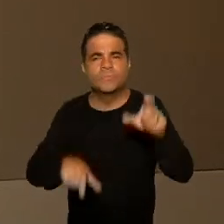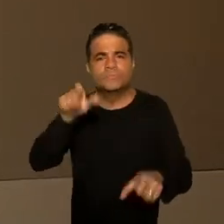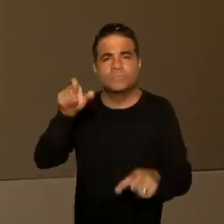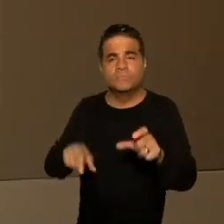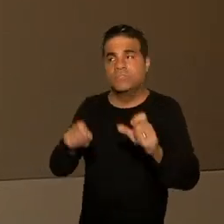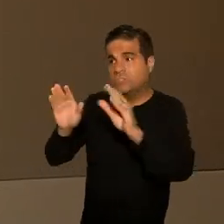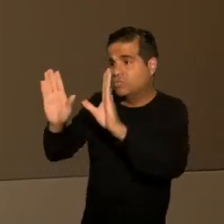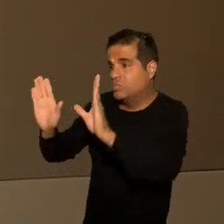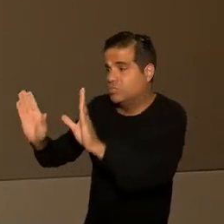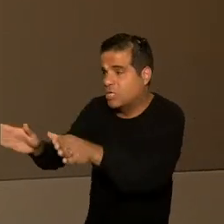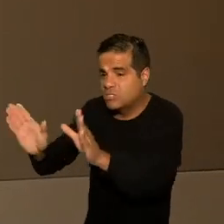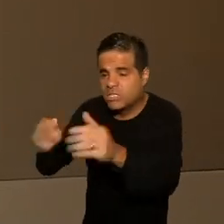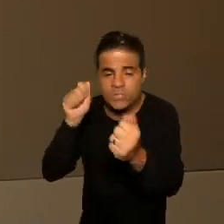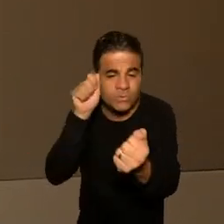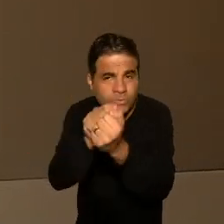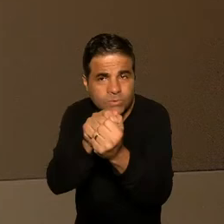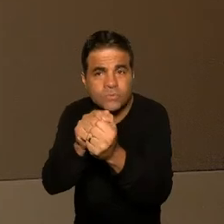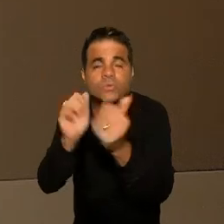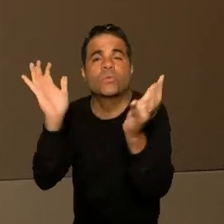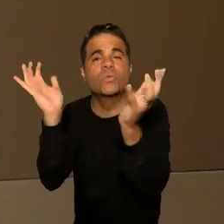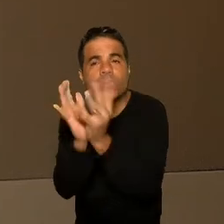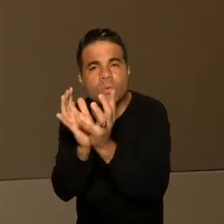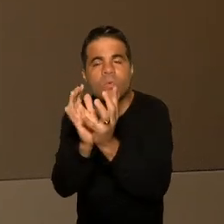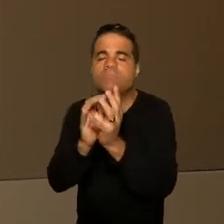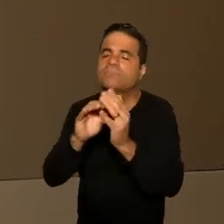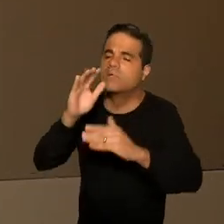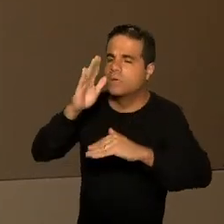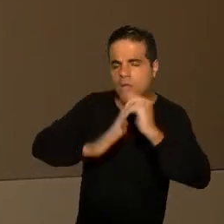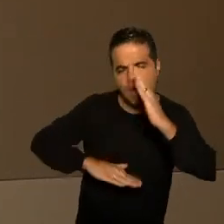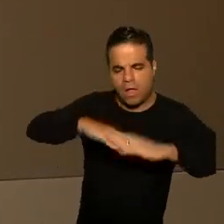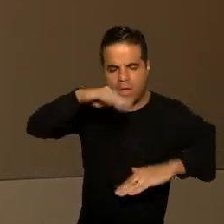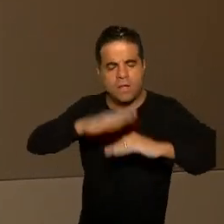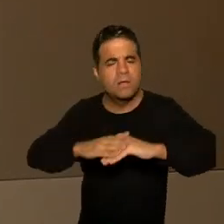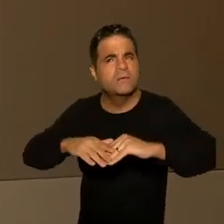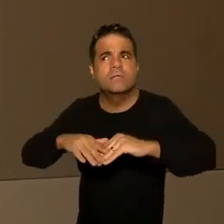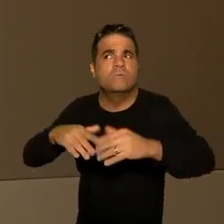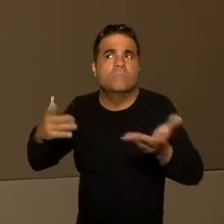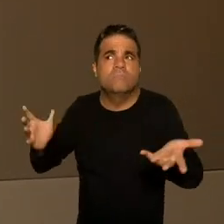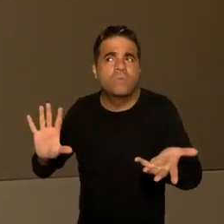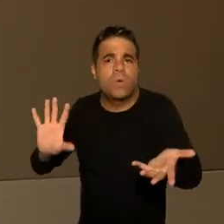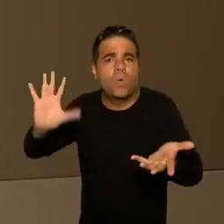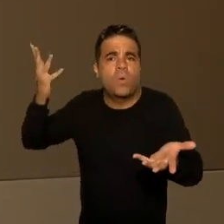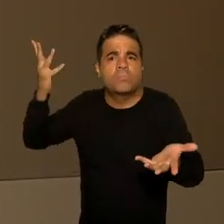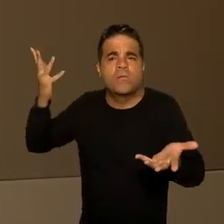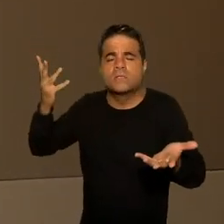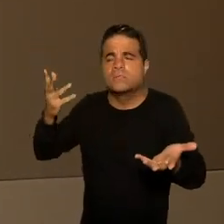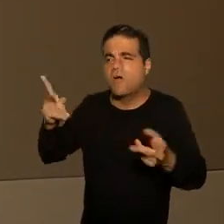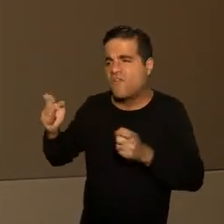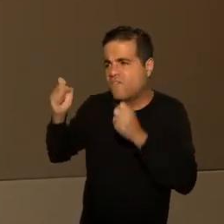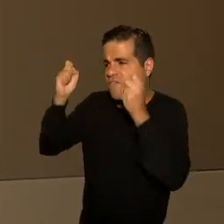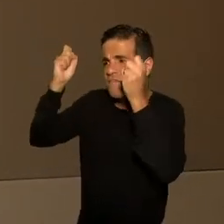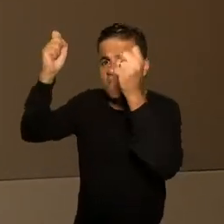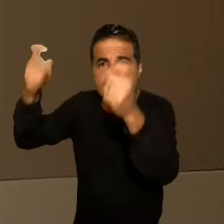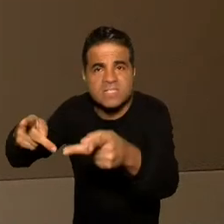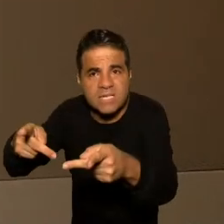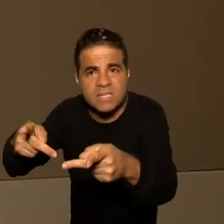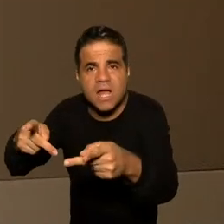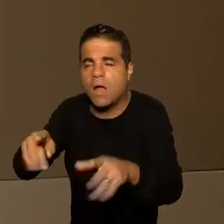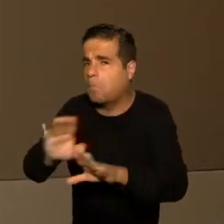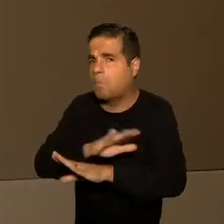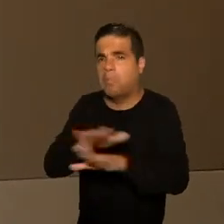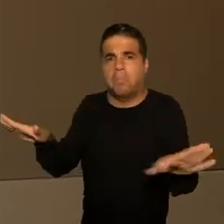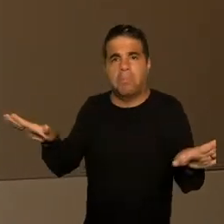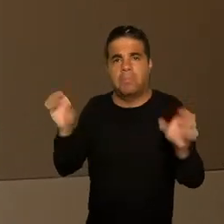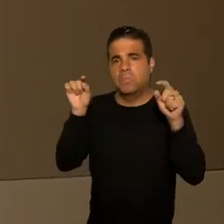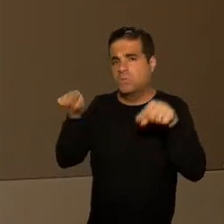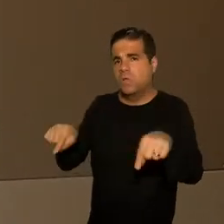que eles que ele tá junto no grupo e as obras o que acontece numa visita ele só acontece ali